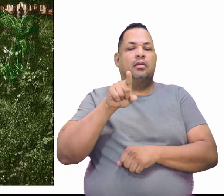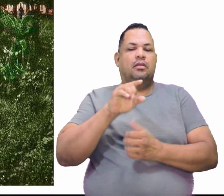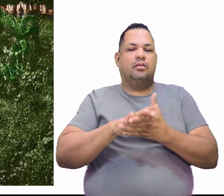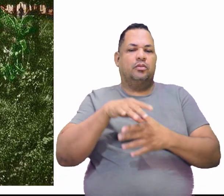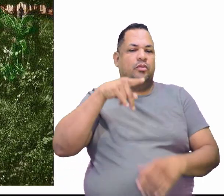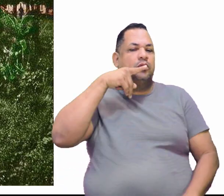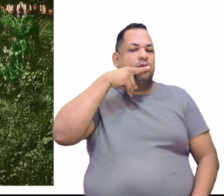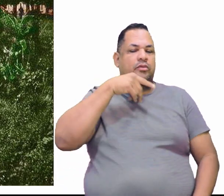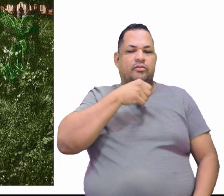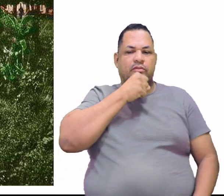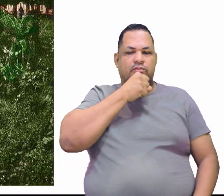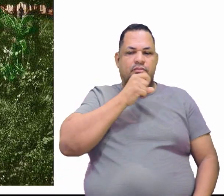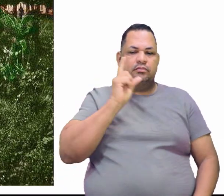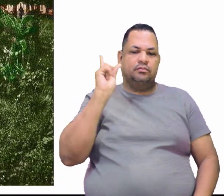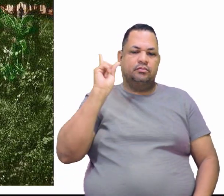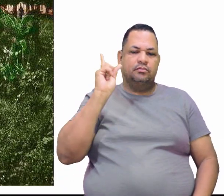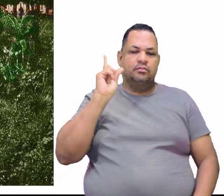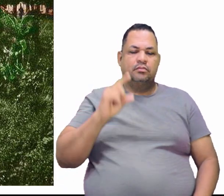Velho.